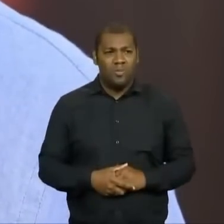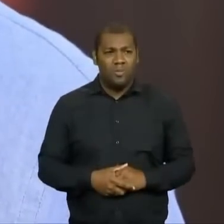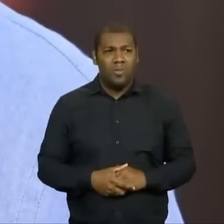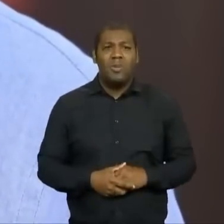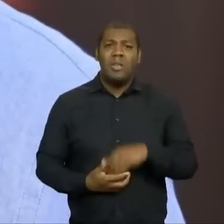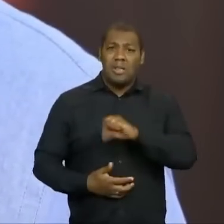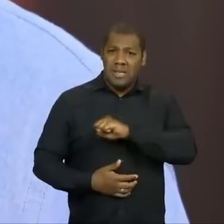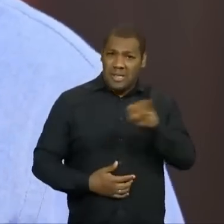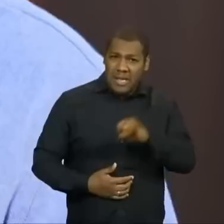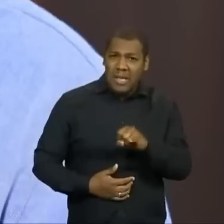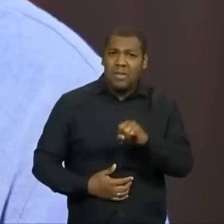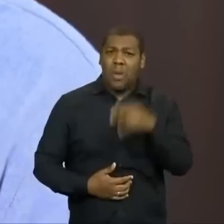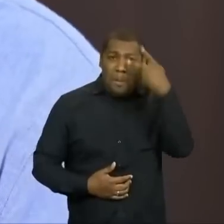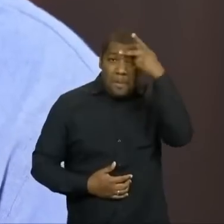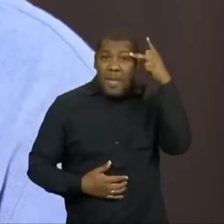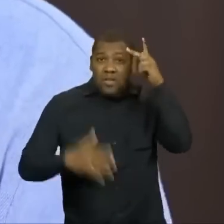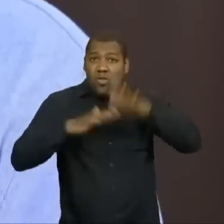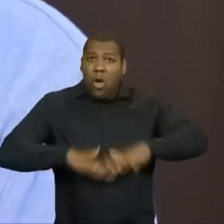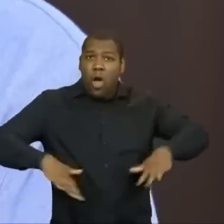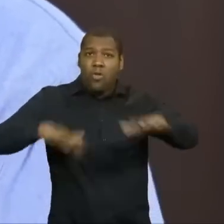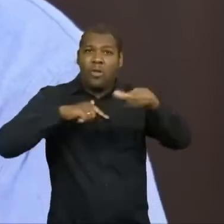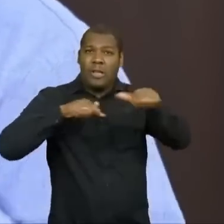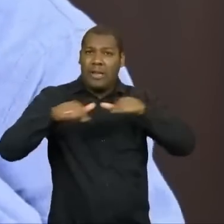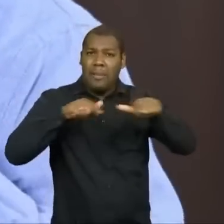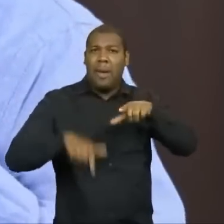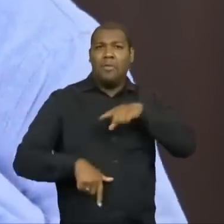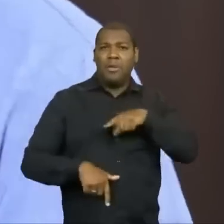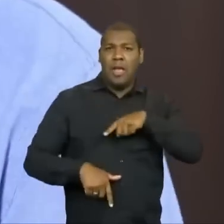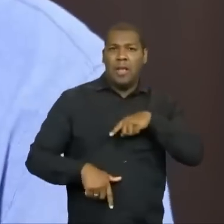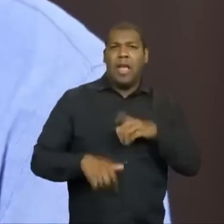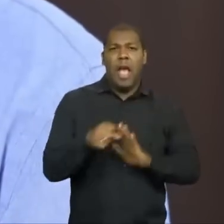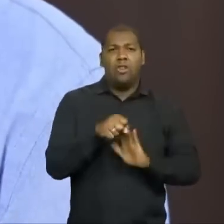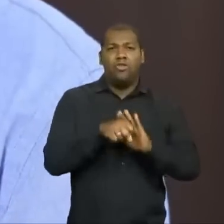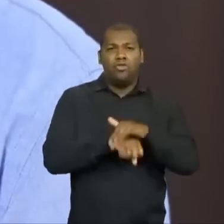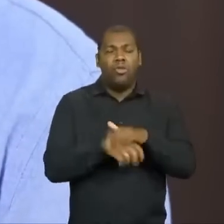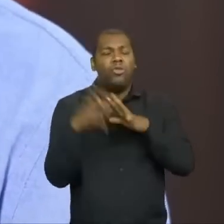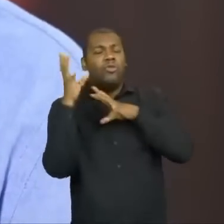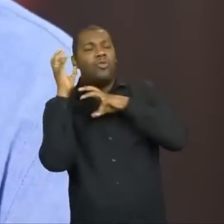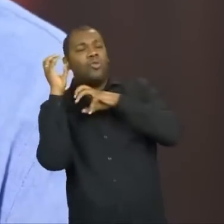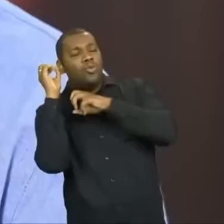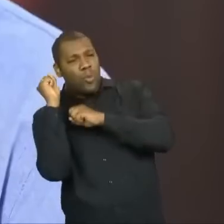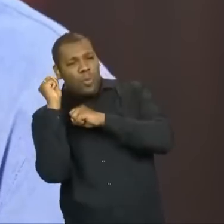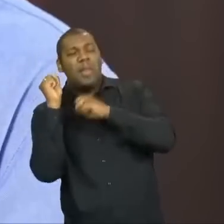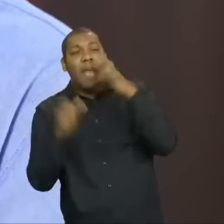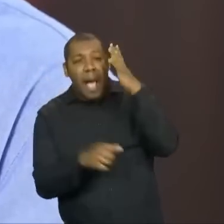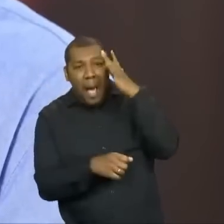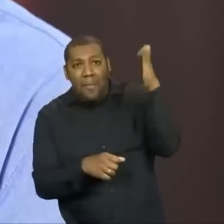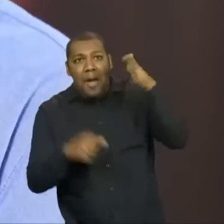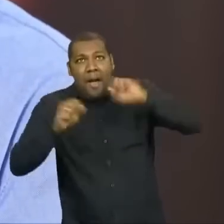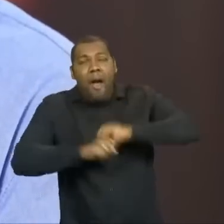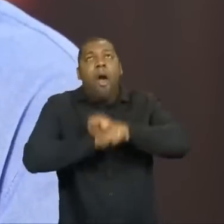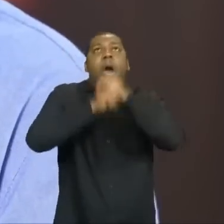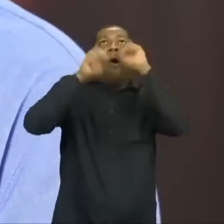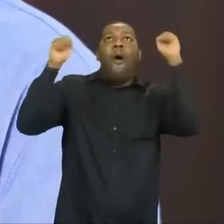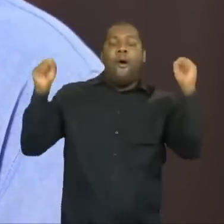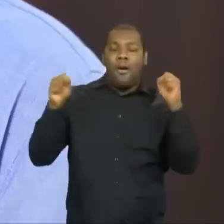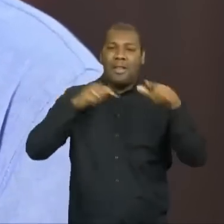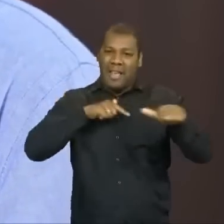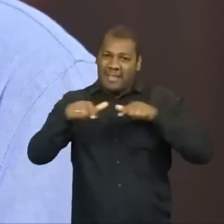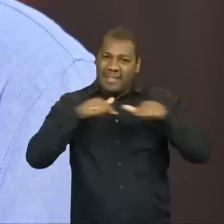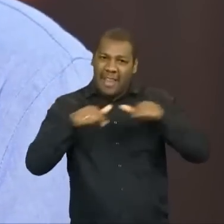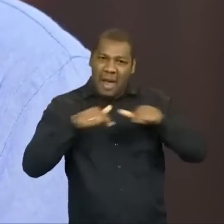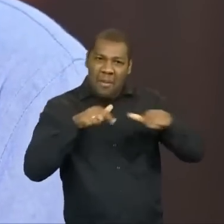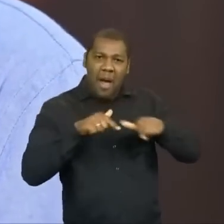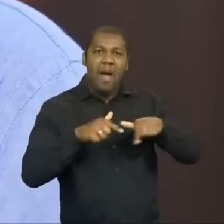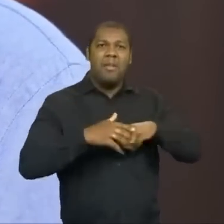emprego, você ir dormir toda noite com a certeza que você está trabalhando, que você vai passar o dia trabalhando e que no final